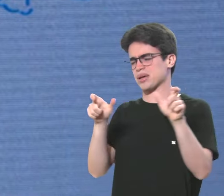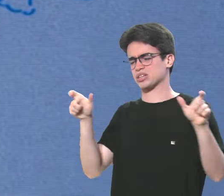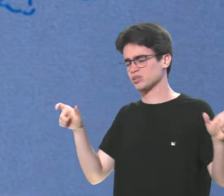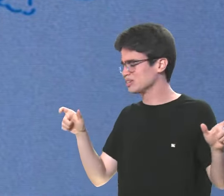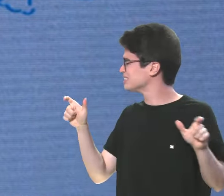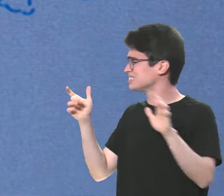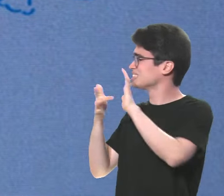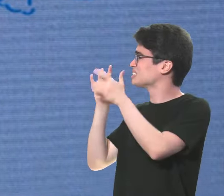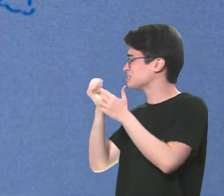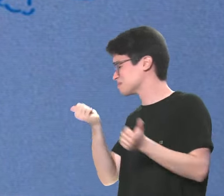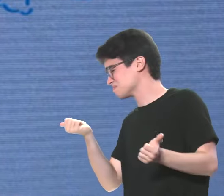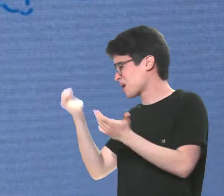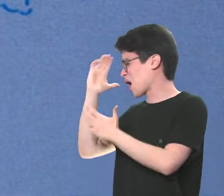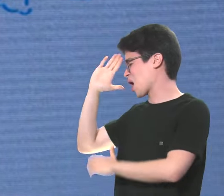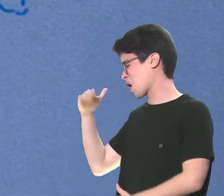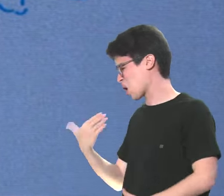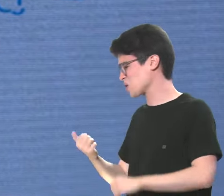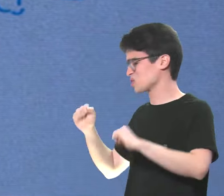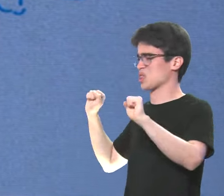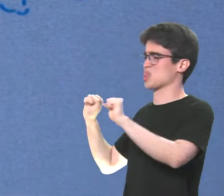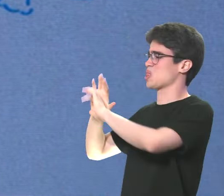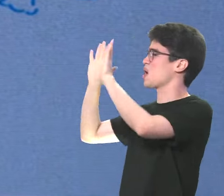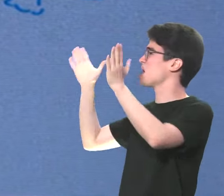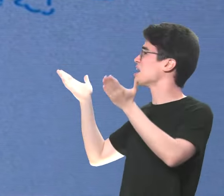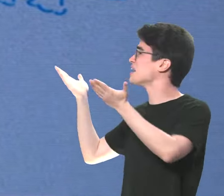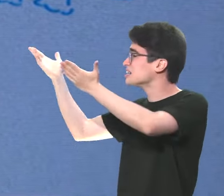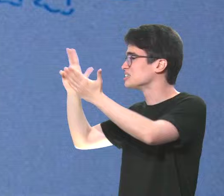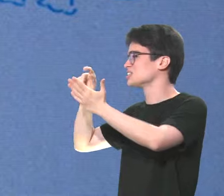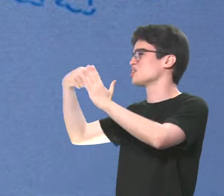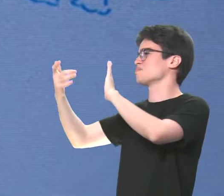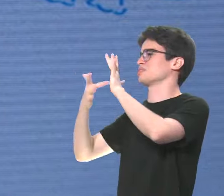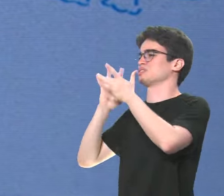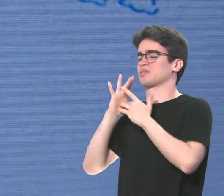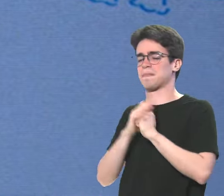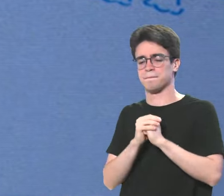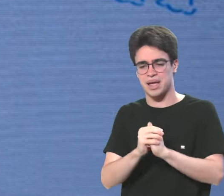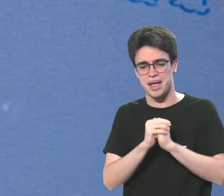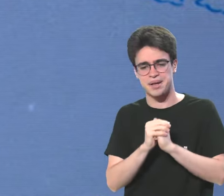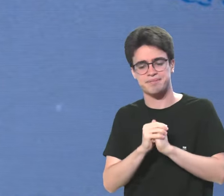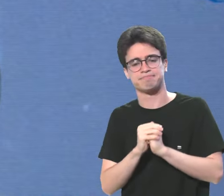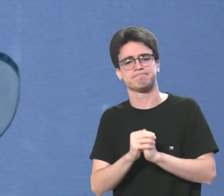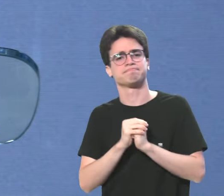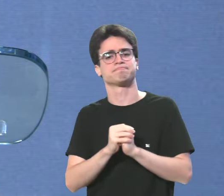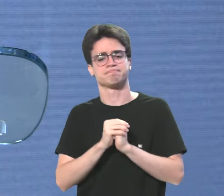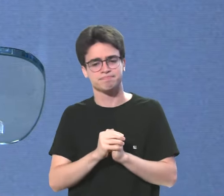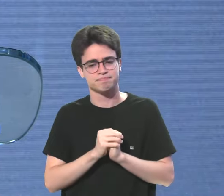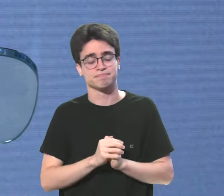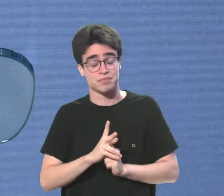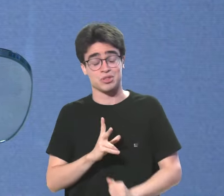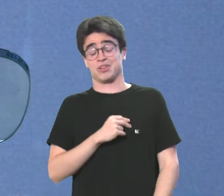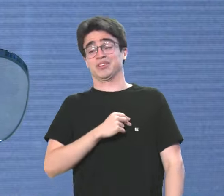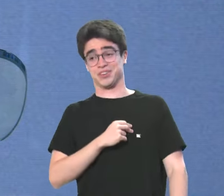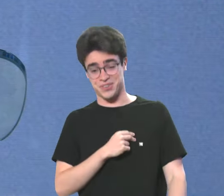é o único que merece toda a honra e toda a glória aqui em nome de Jesus amém caramba